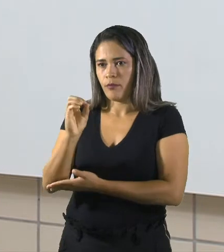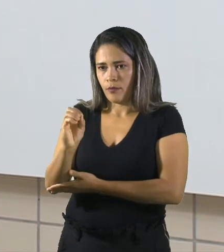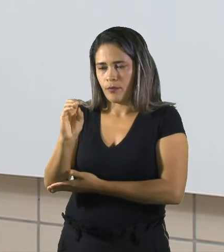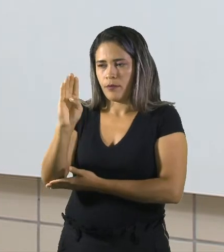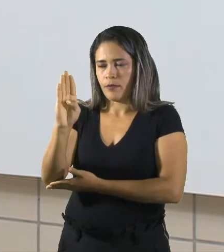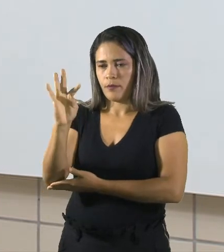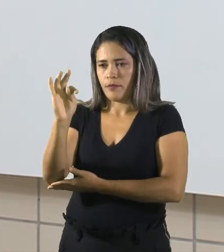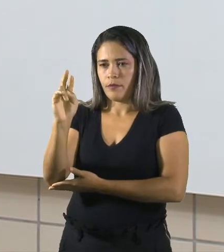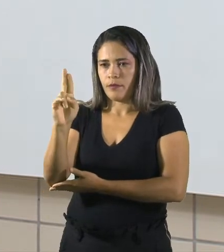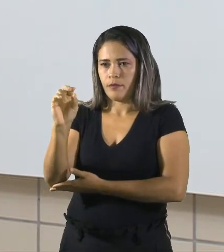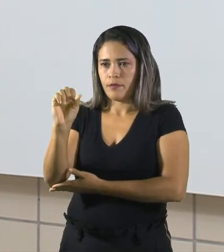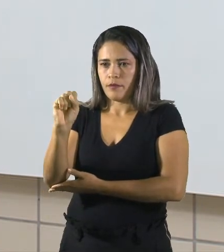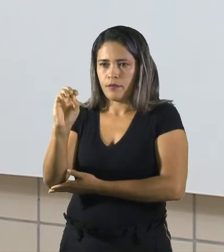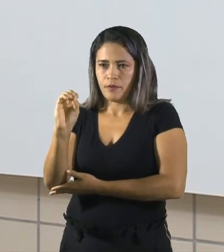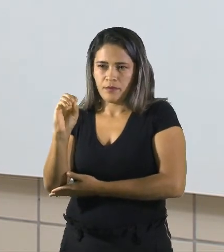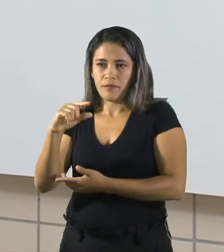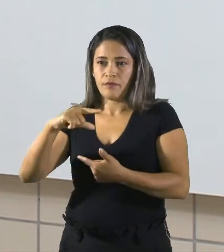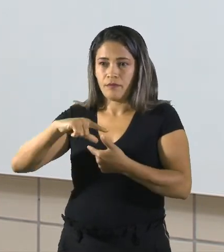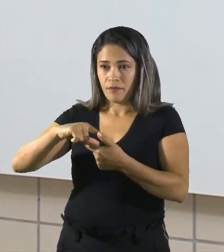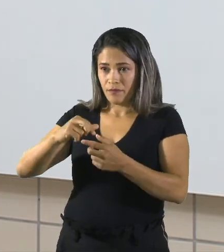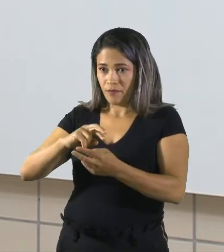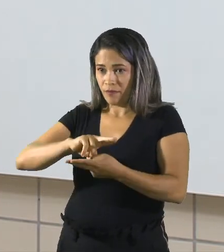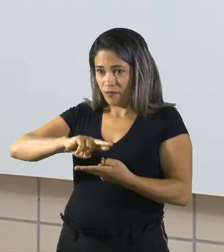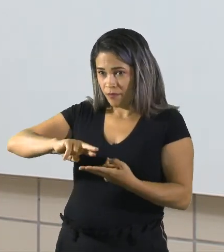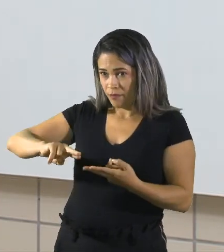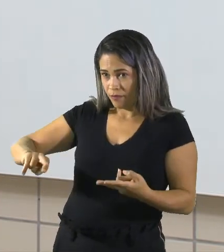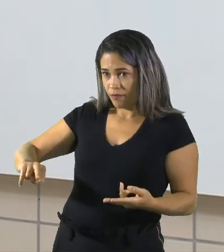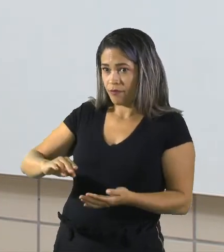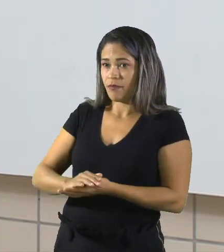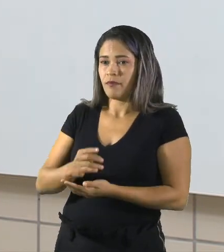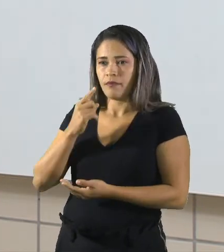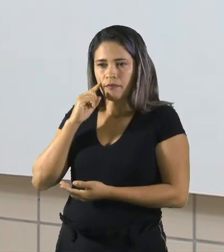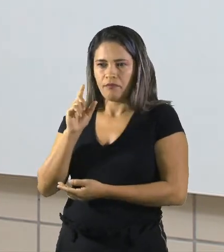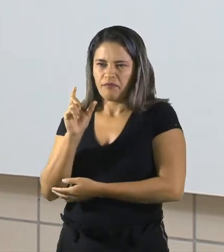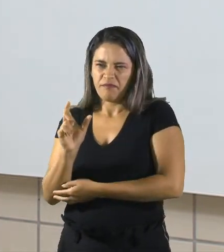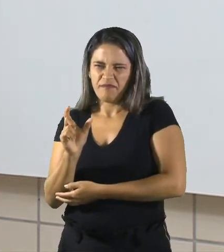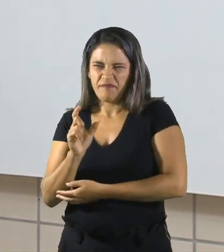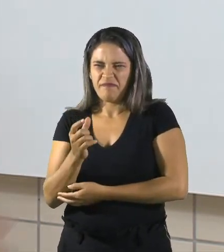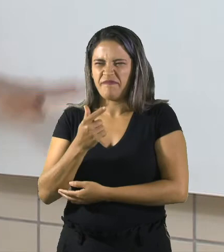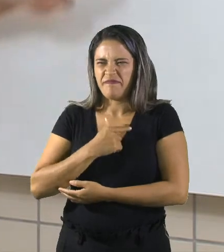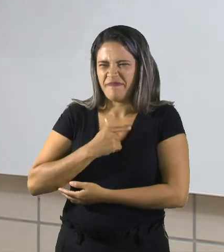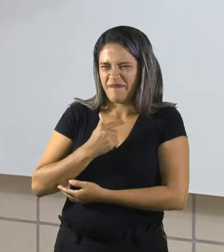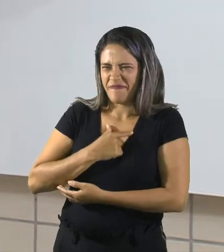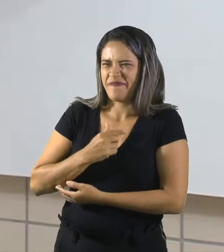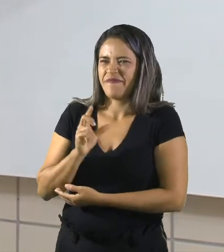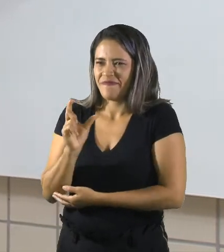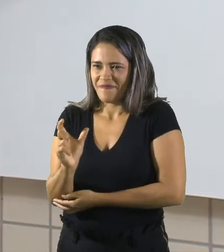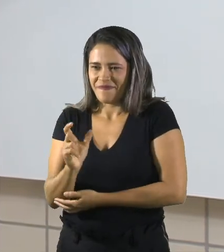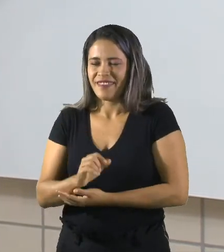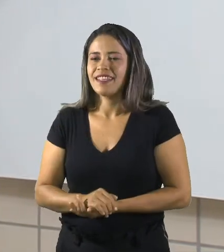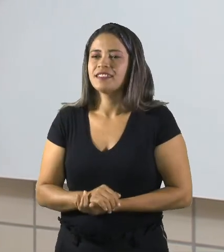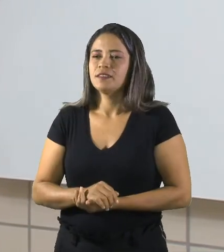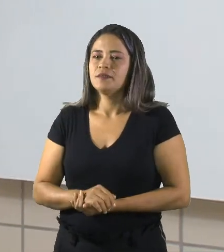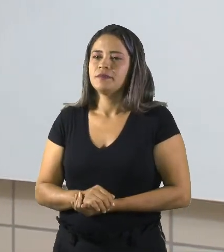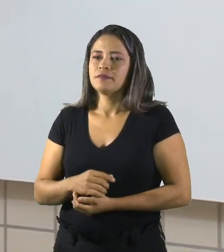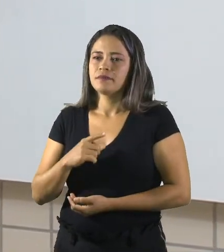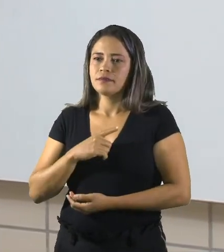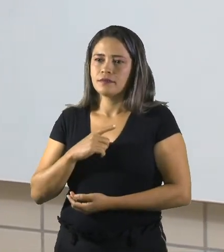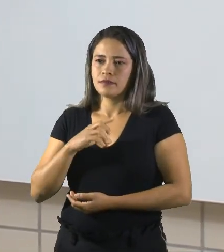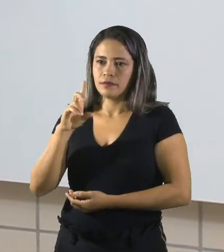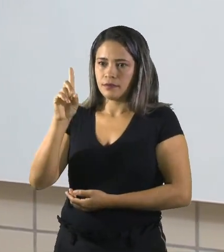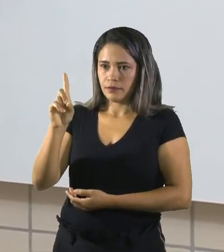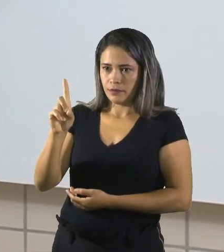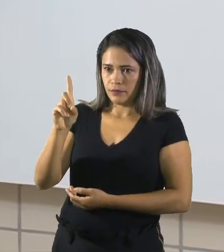que a gente for trabalhar com geometria, nós vamos ver aí algumas palavrinhas bem diferentes. Exemplo D, eu tenho o ângulo de